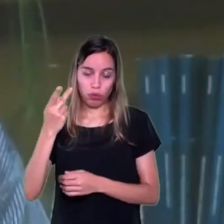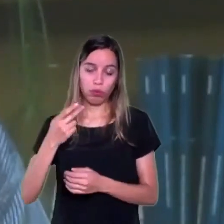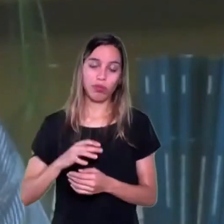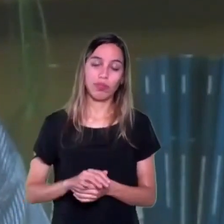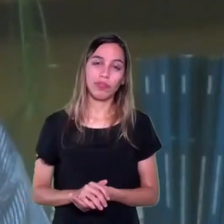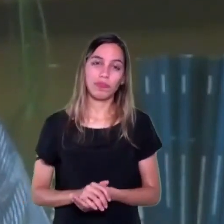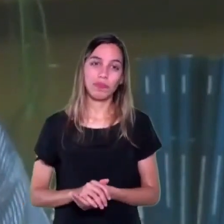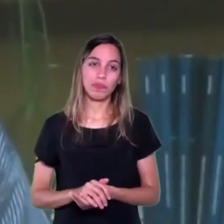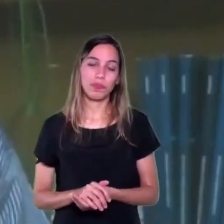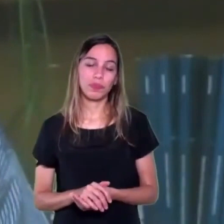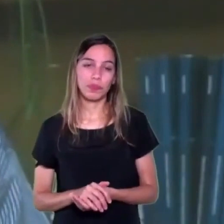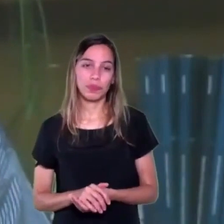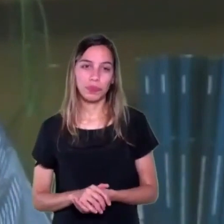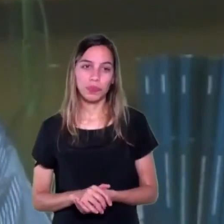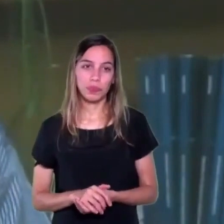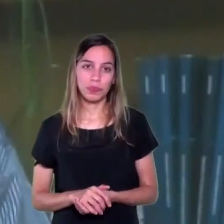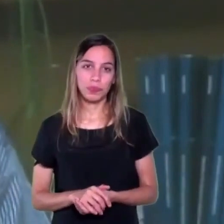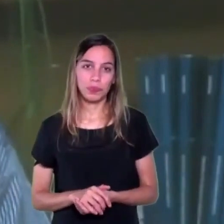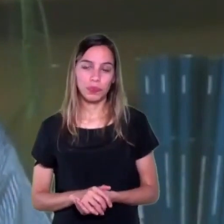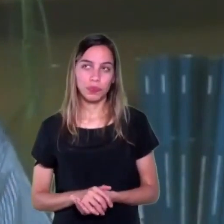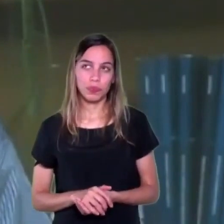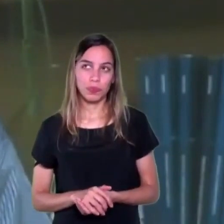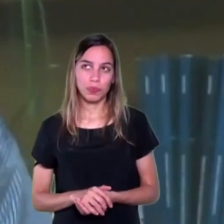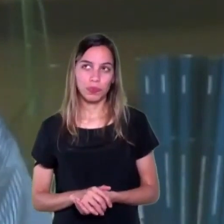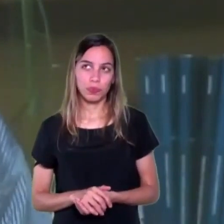está fazendo história também.